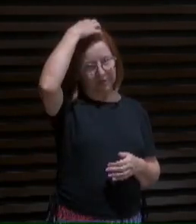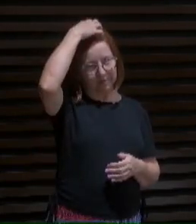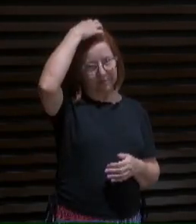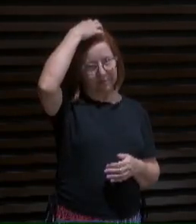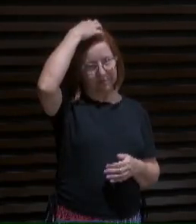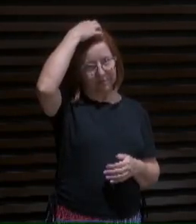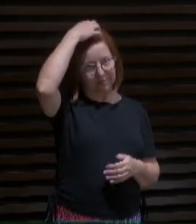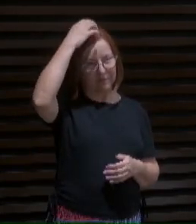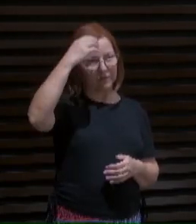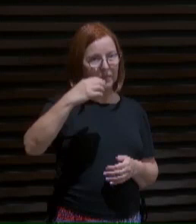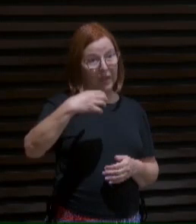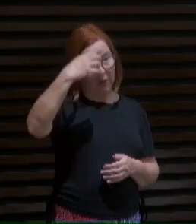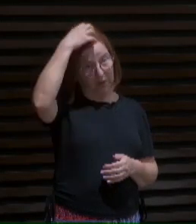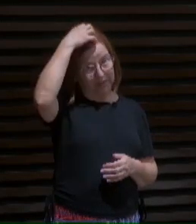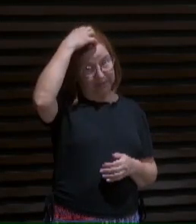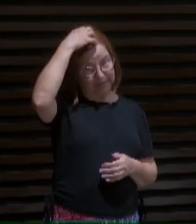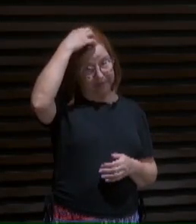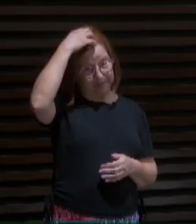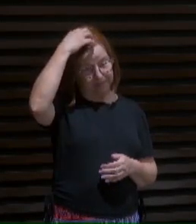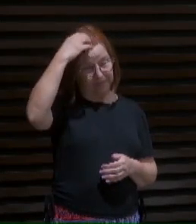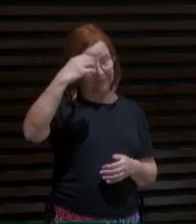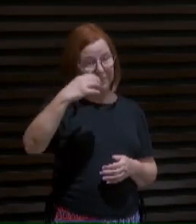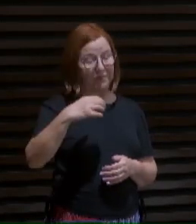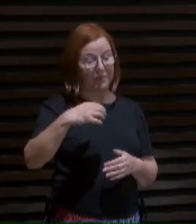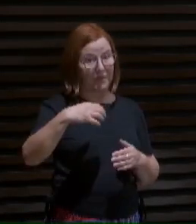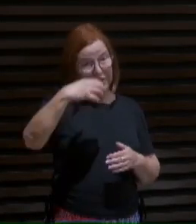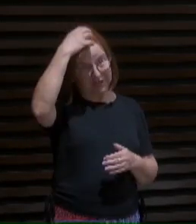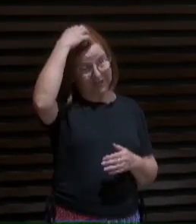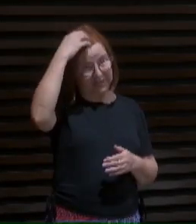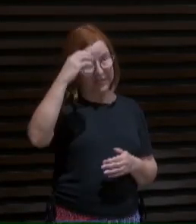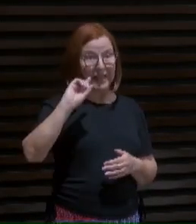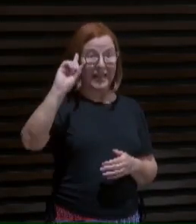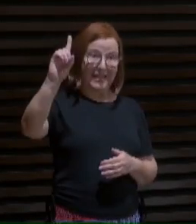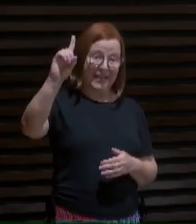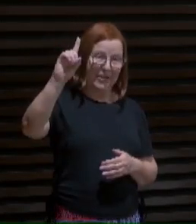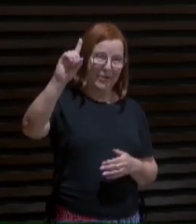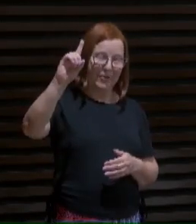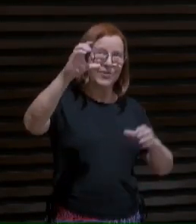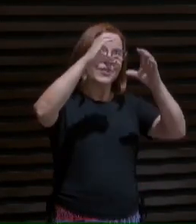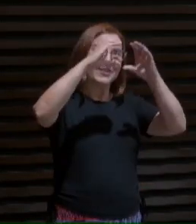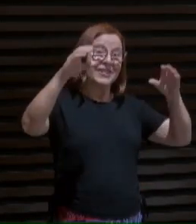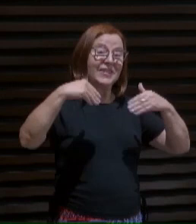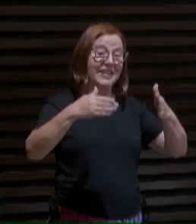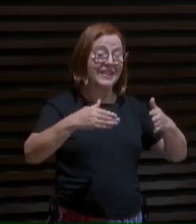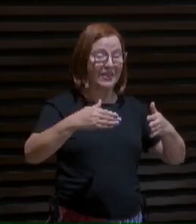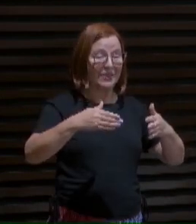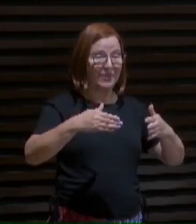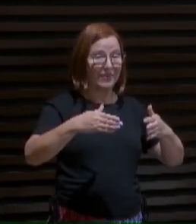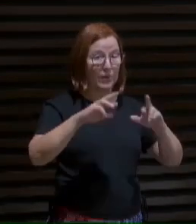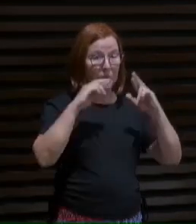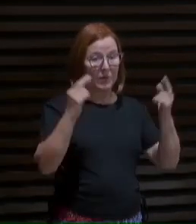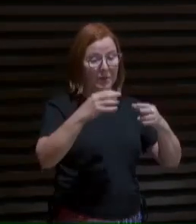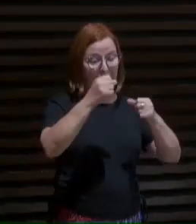dos reis, rei de reis, a quem Deus do céu conferiu o reino, o poder, a força e a